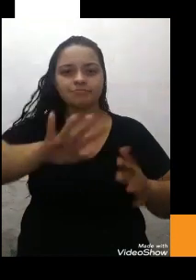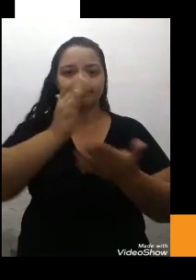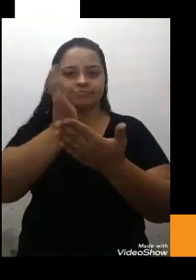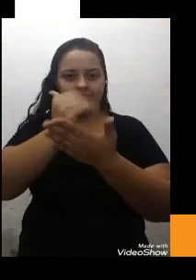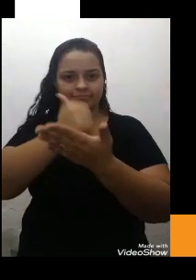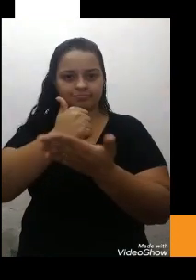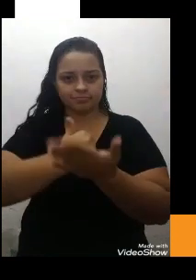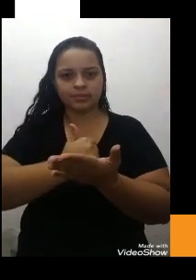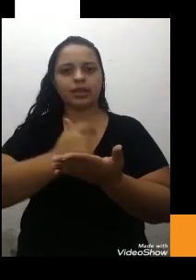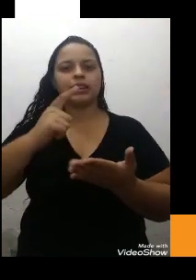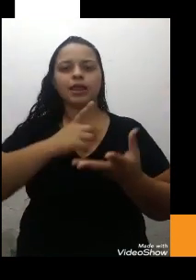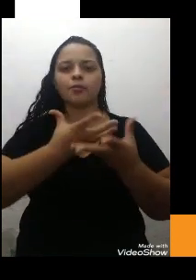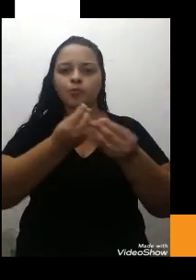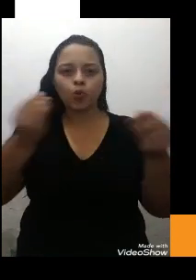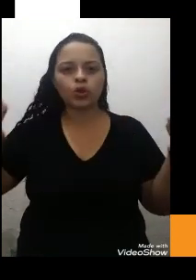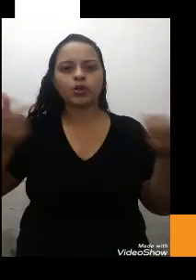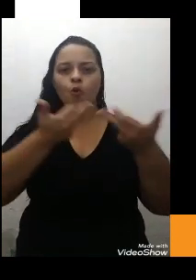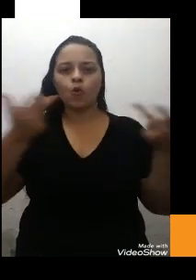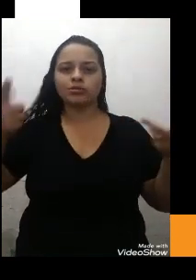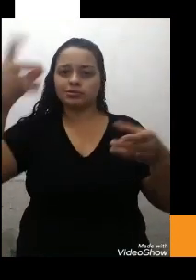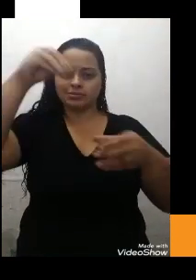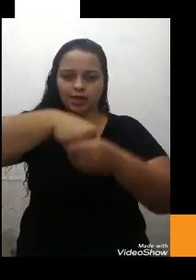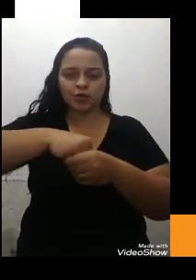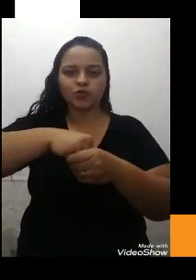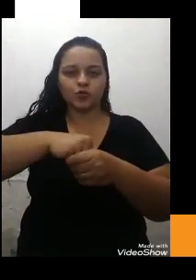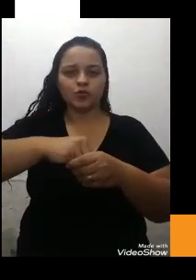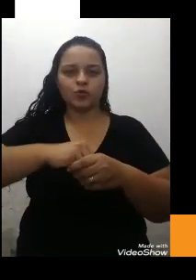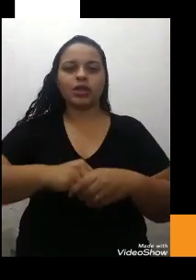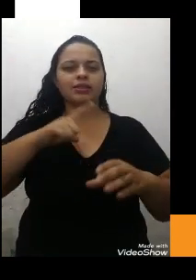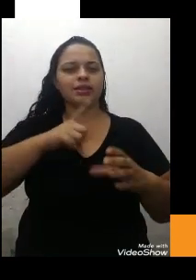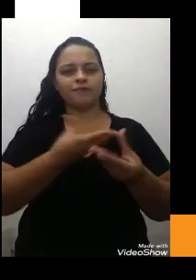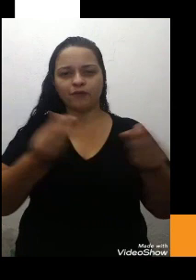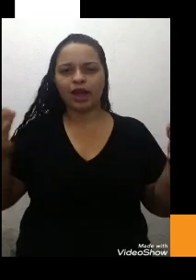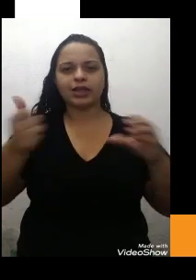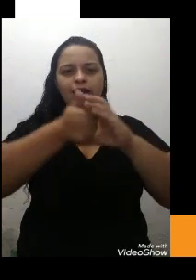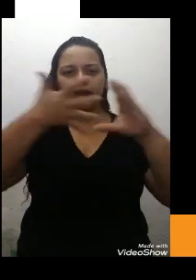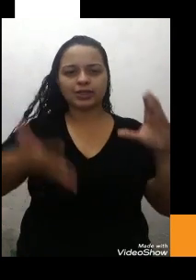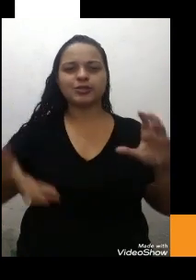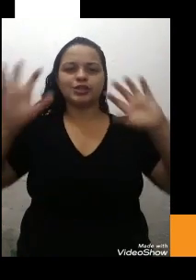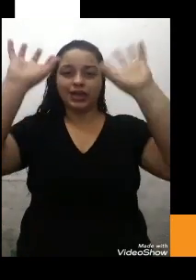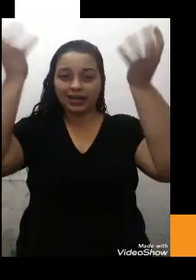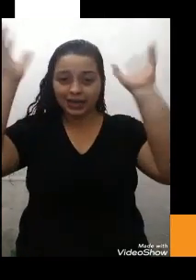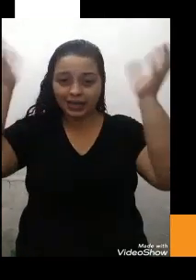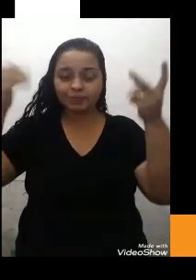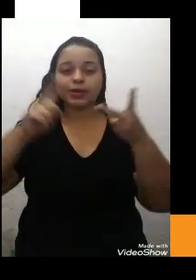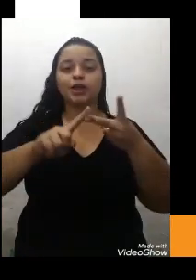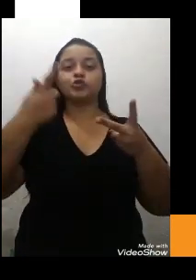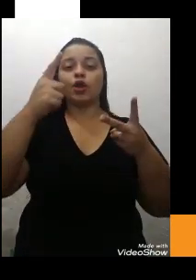tantas regiões, ele vai ter também diversas características climáticas, geográficas de